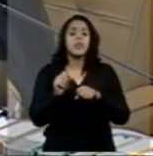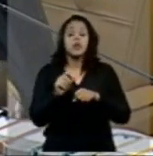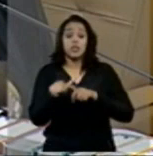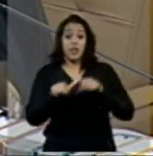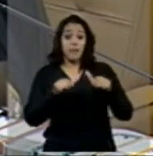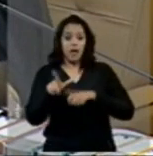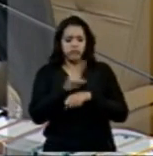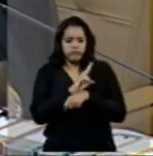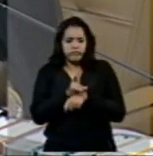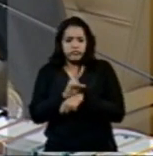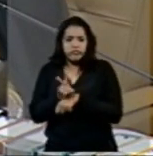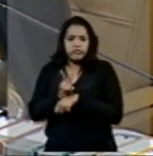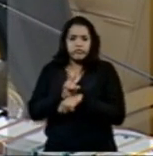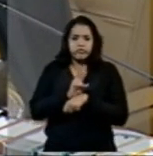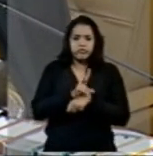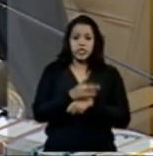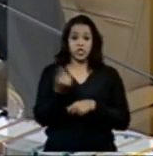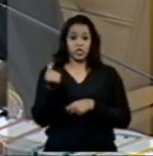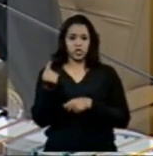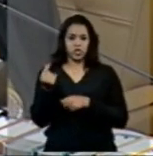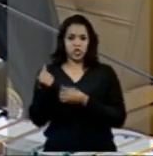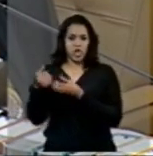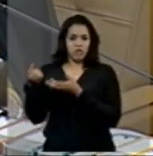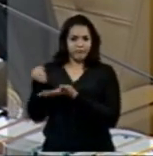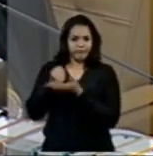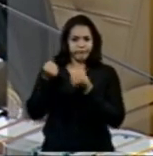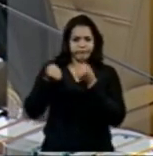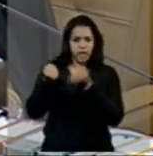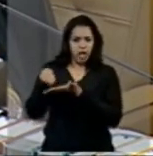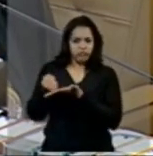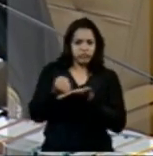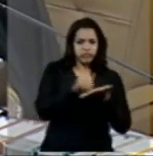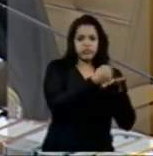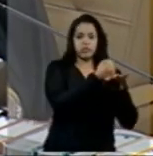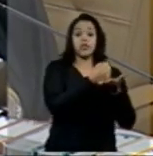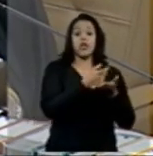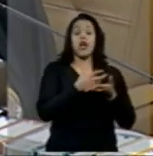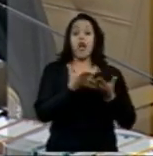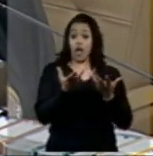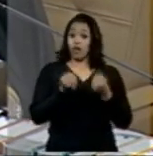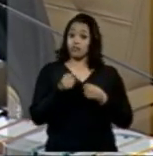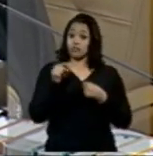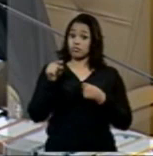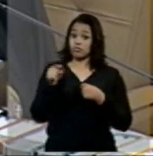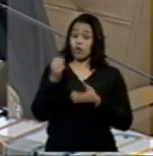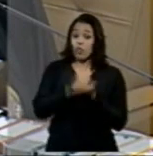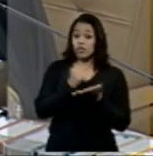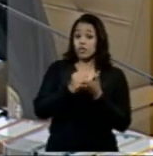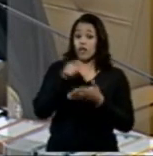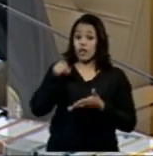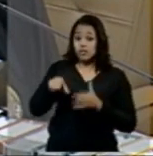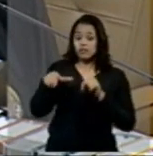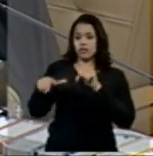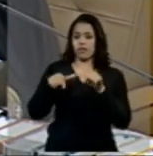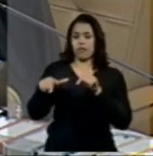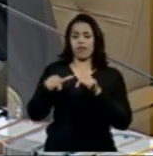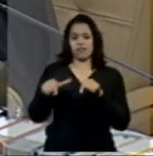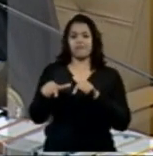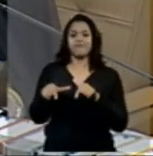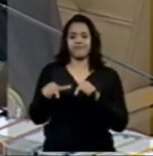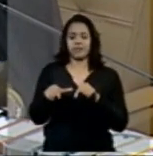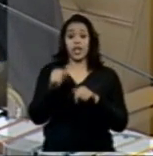e transporte de valores em instituições bancárias, admitindo a terceirização desses serviços. Essa possibilidade de